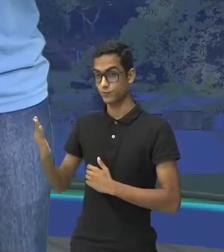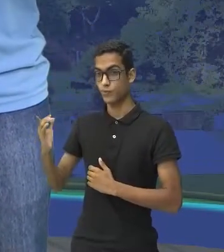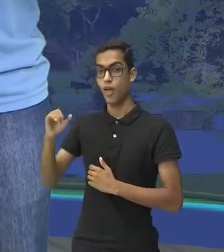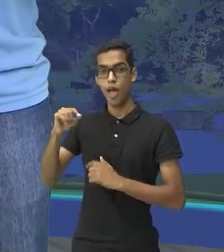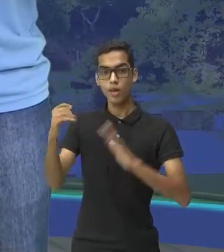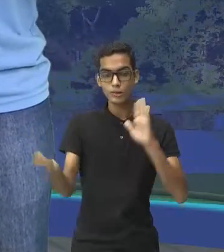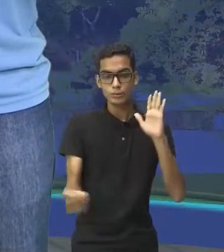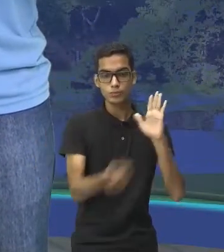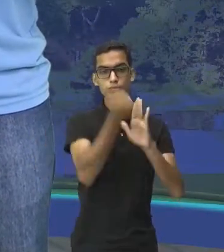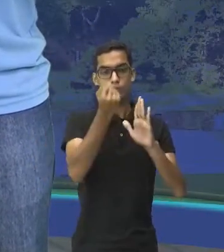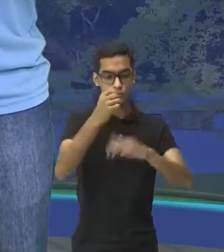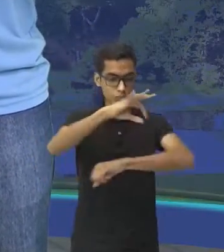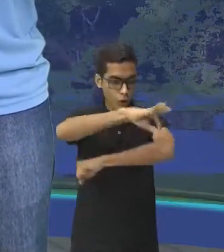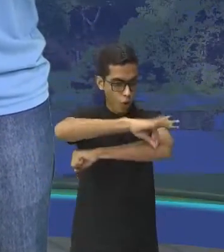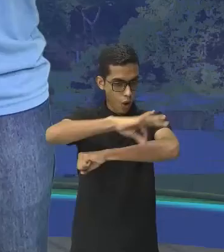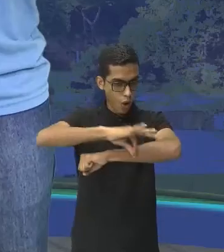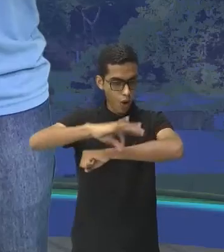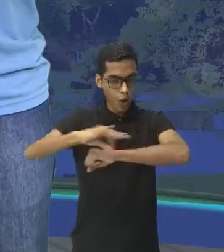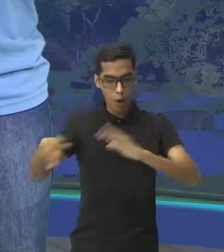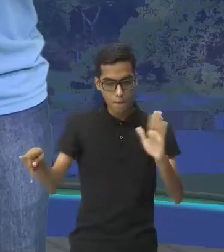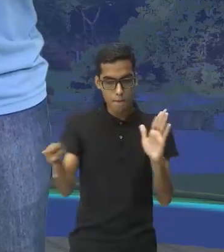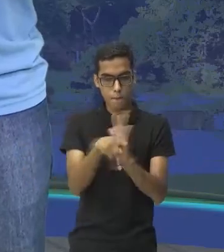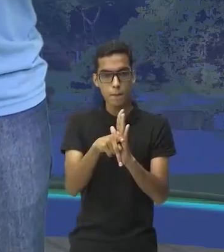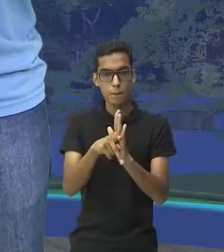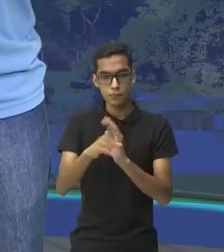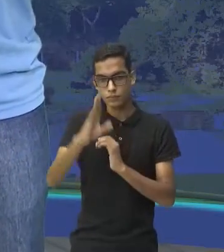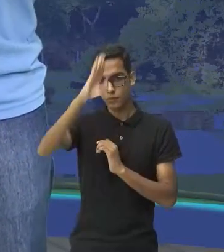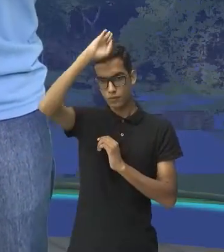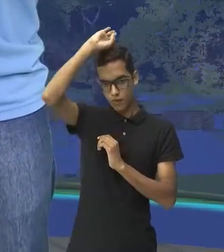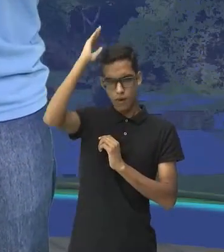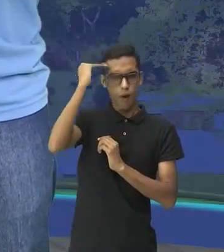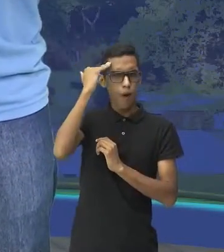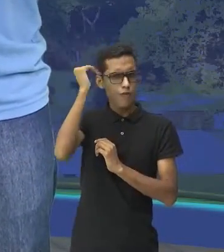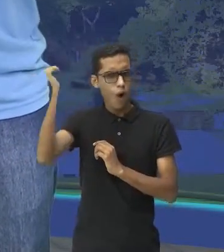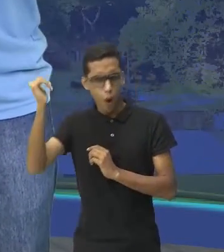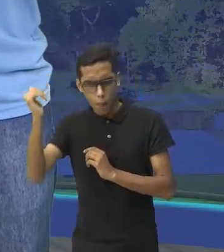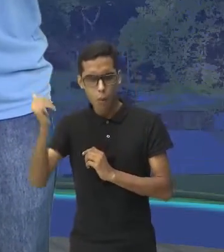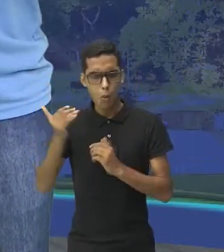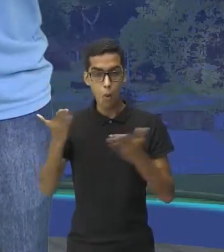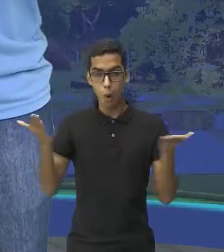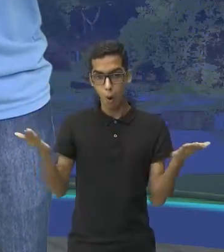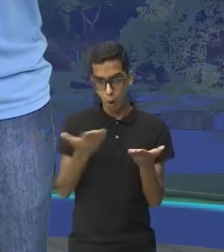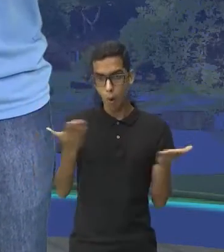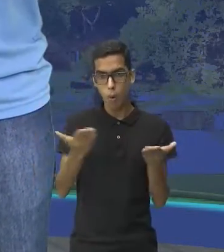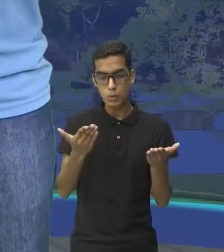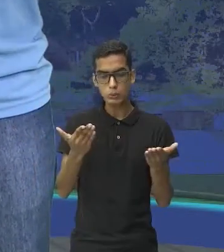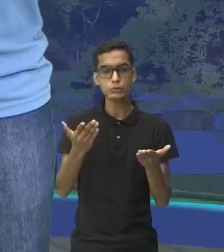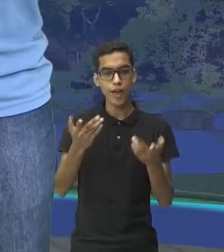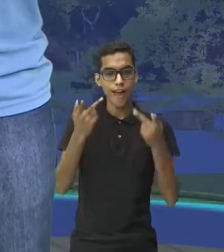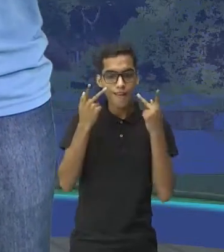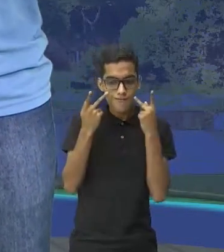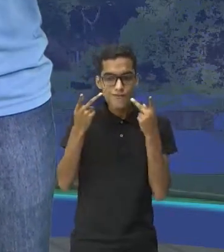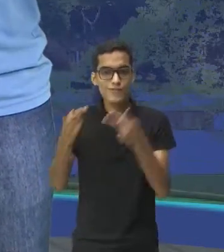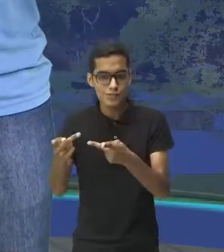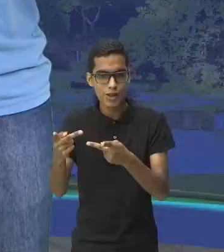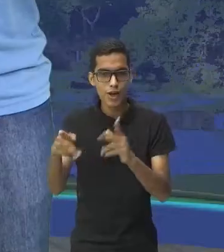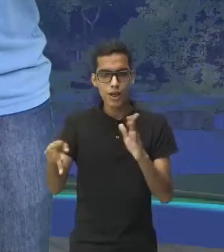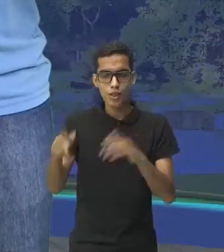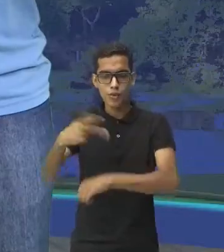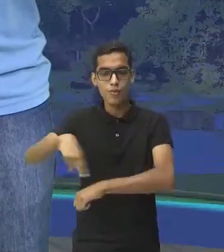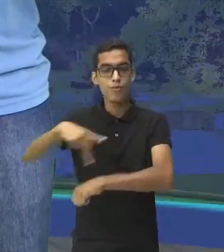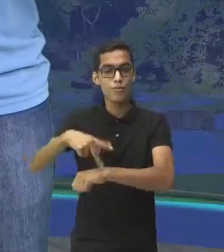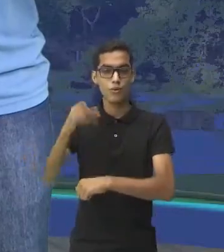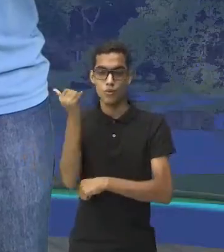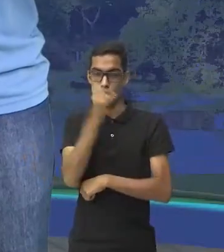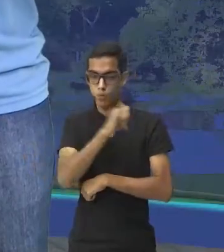romana, famoso, inclusive, até hoje é considerado um dos pontos turísticos mais visitados da Itália. O Coliseu